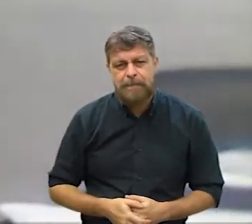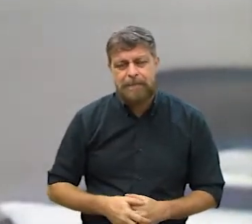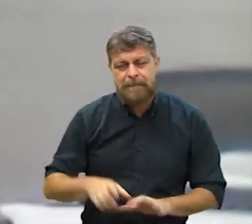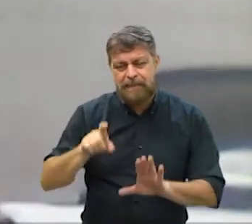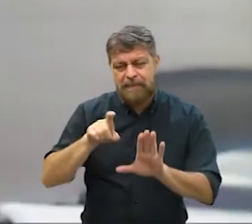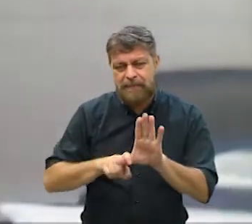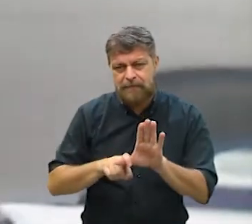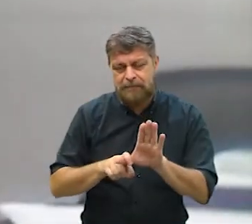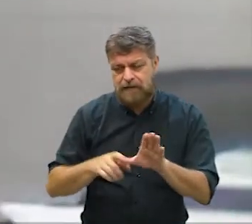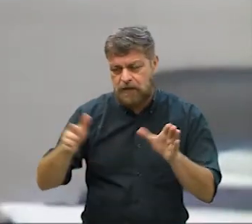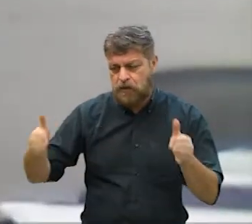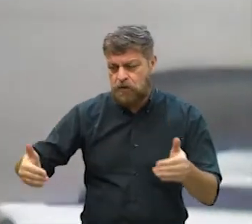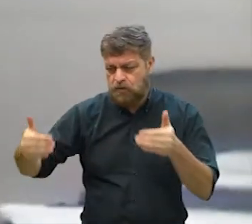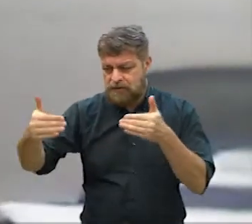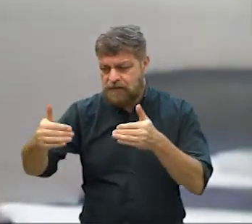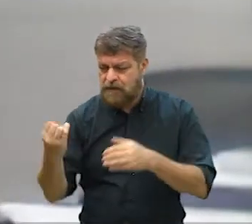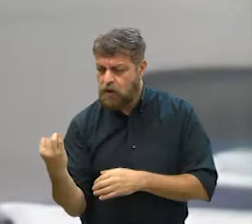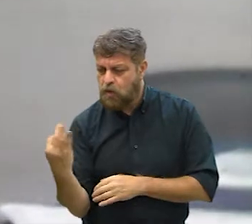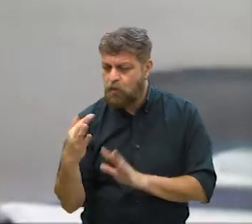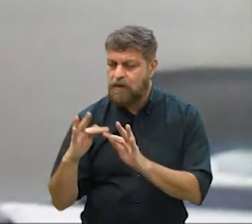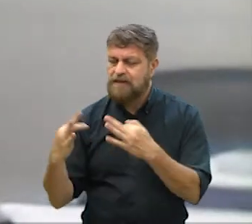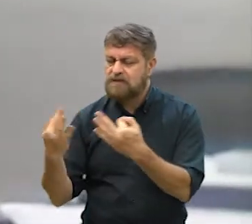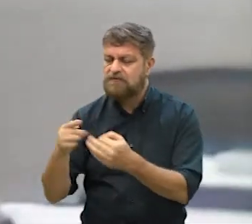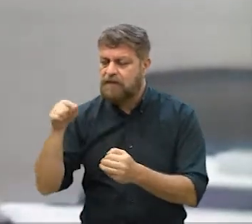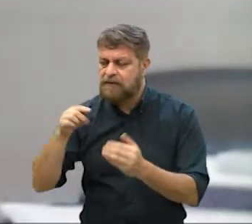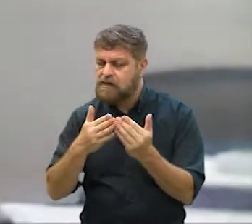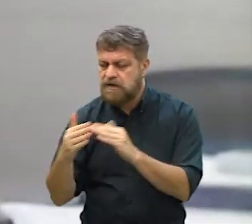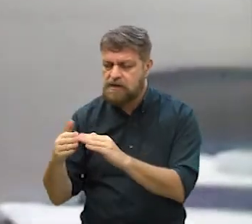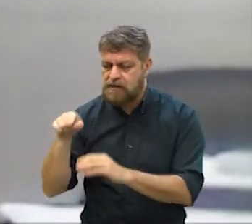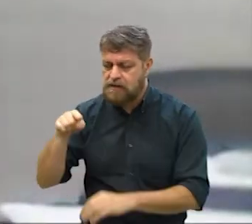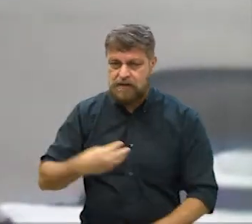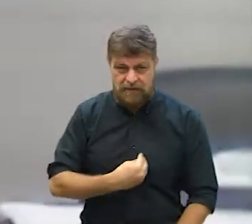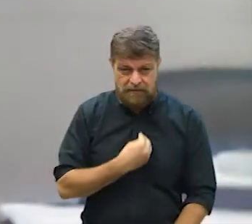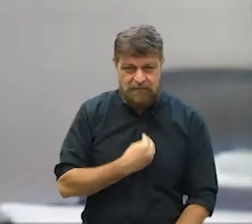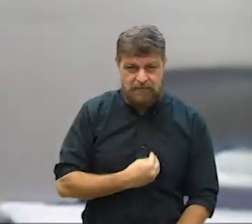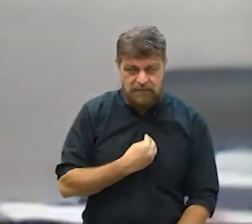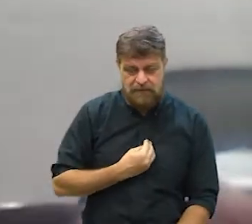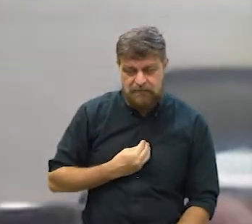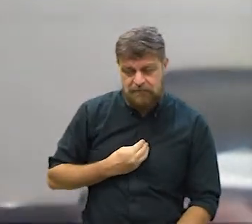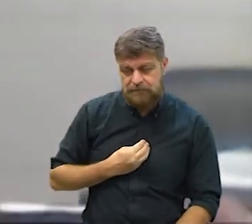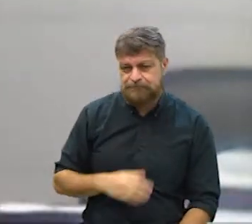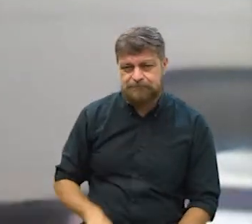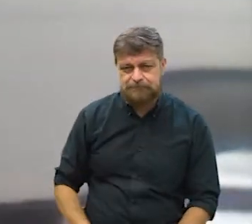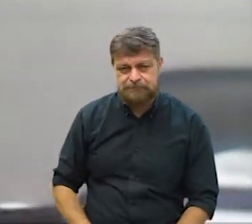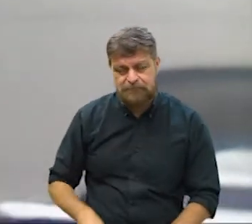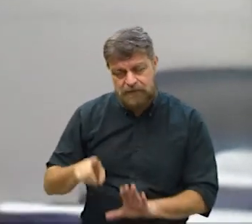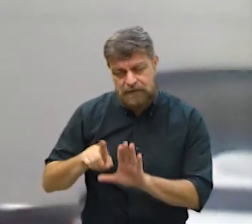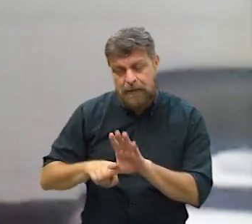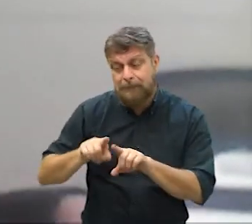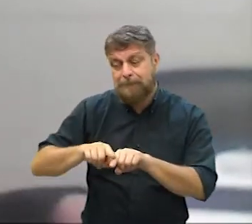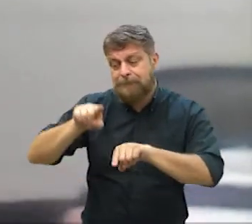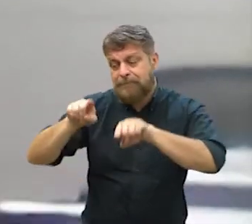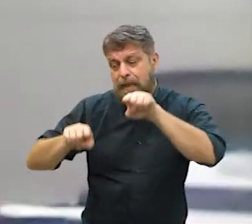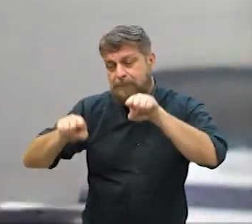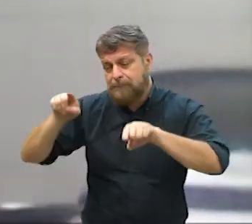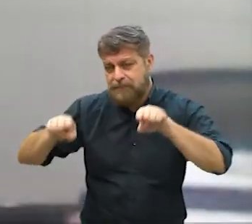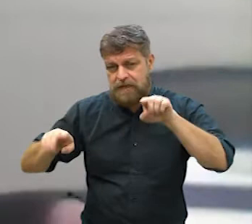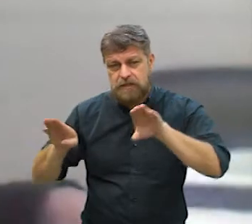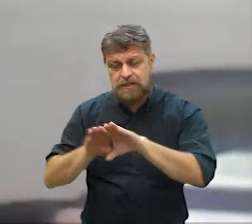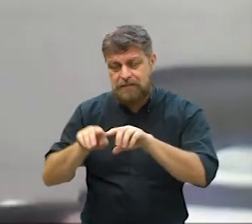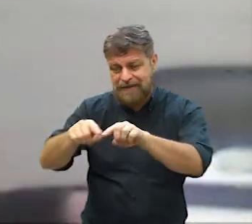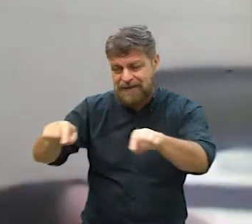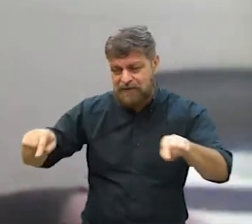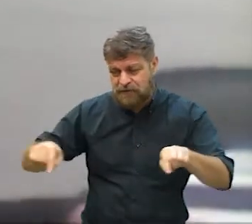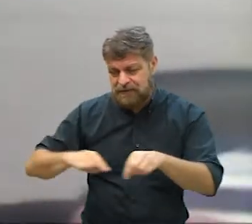depende do tamanho, né, da quantidade de famílias que estejam na área, viu? Da qualidade também do terreno,